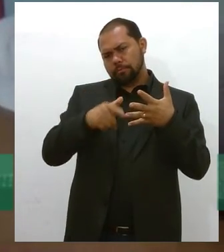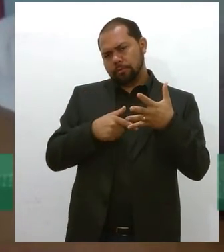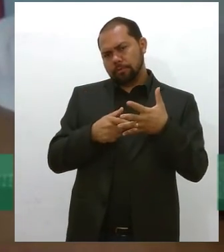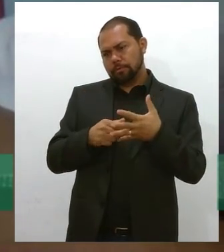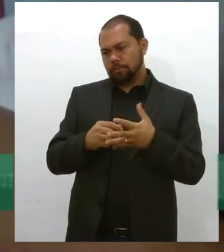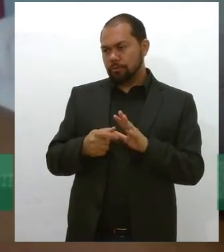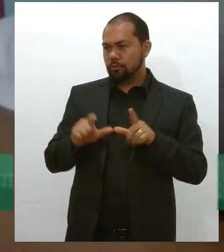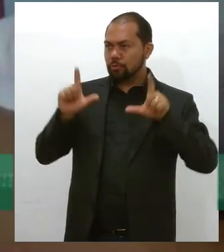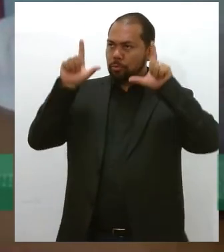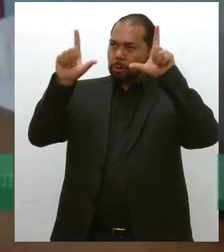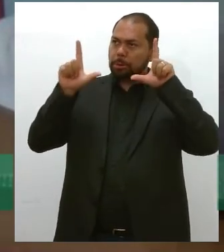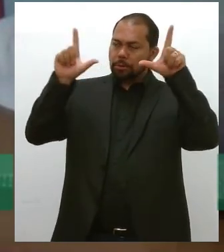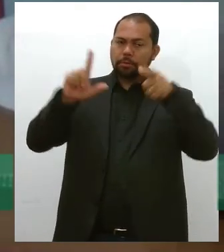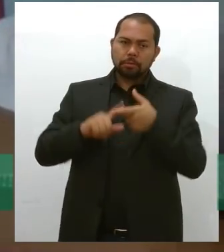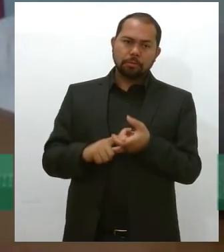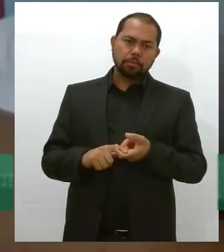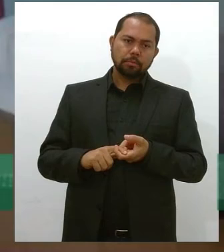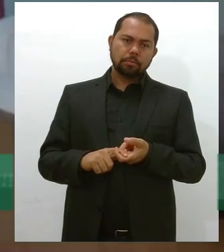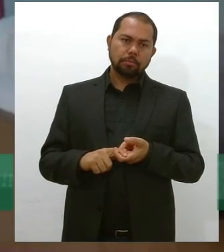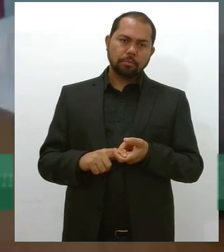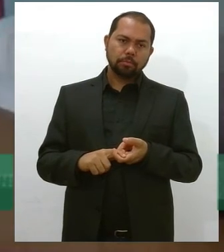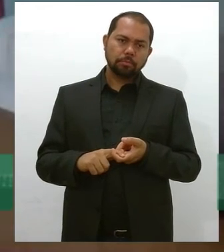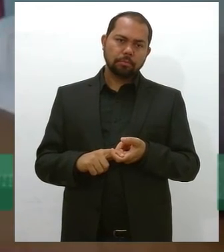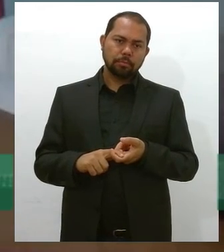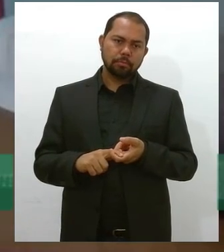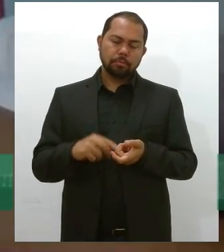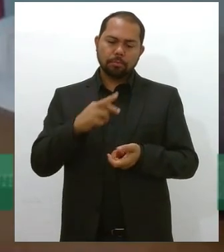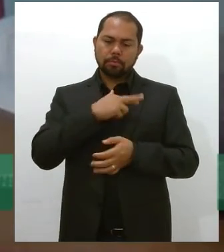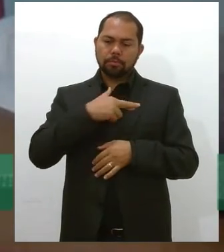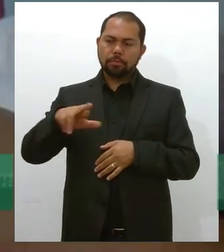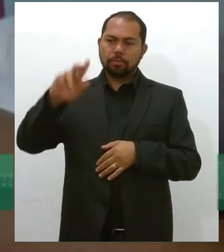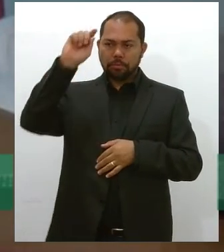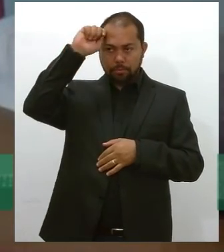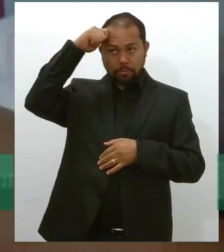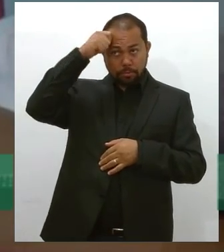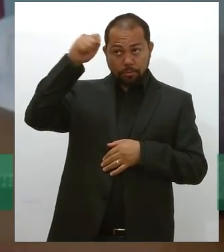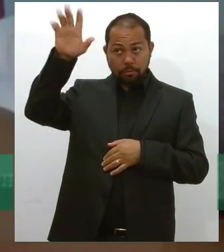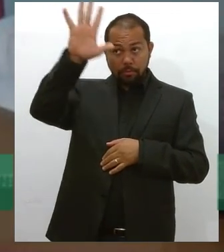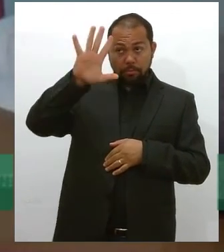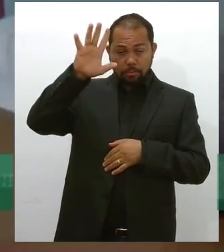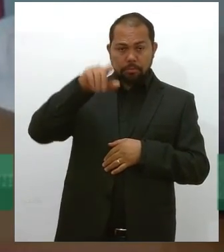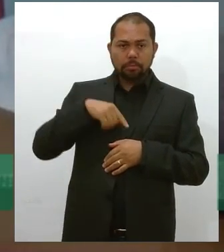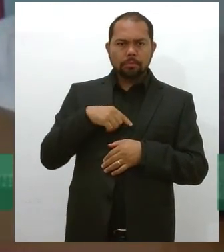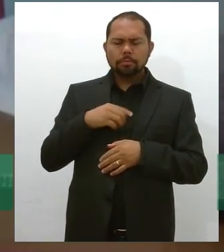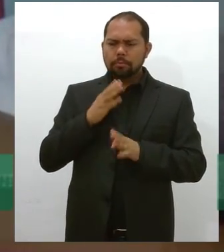né, da religião afro, que encontram sim